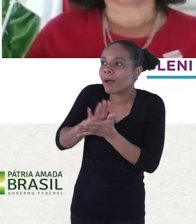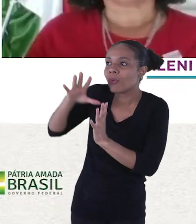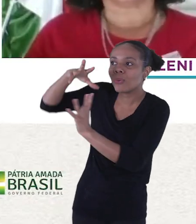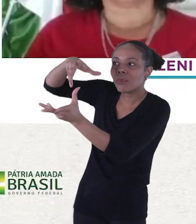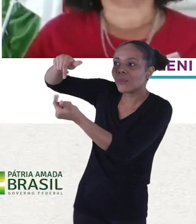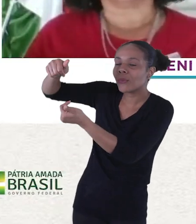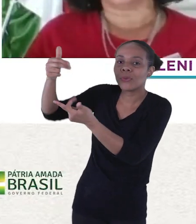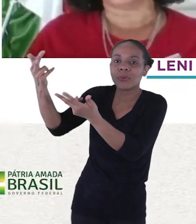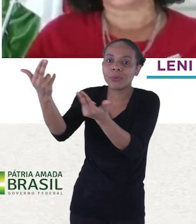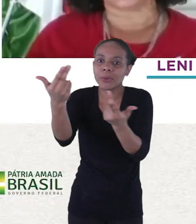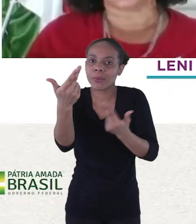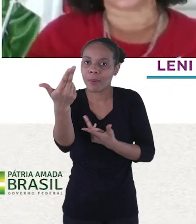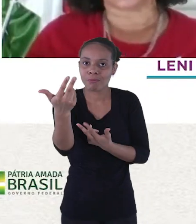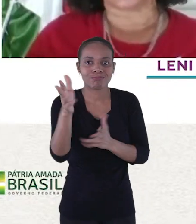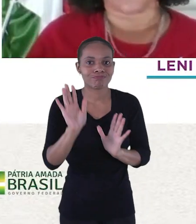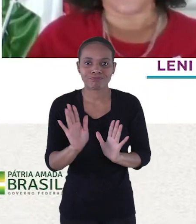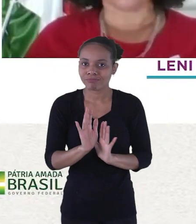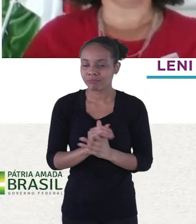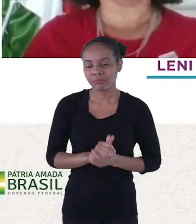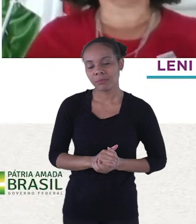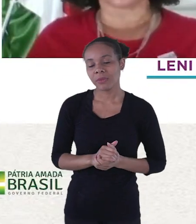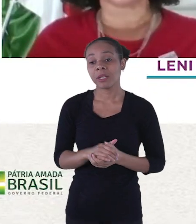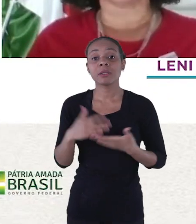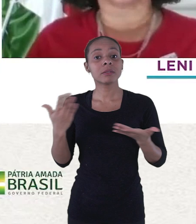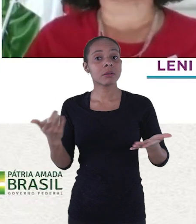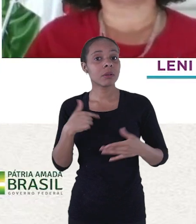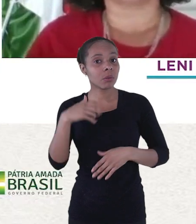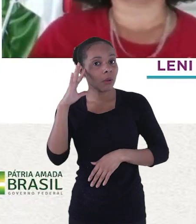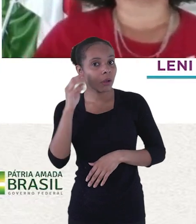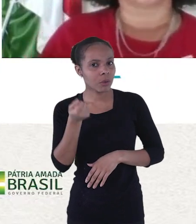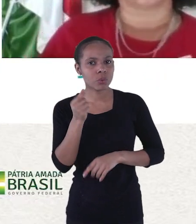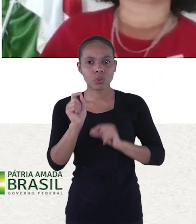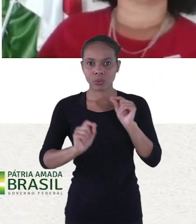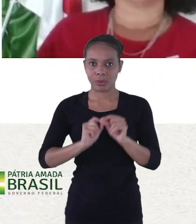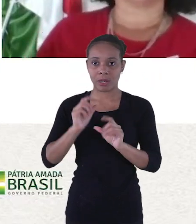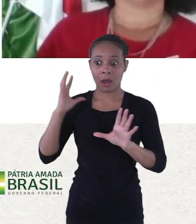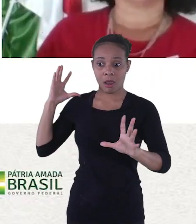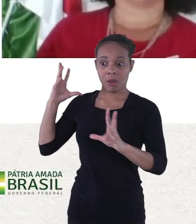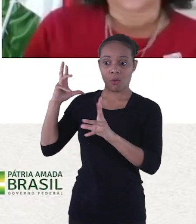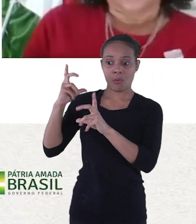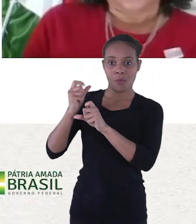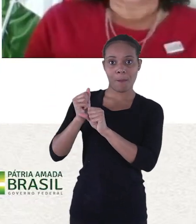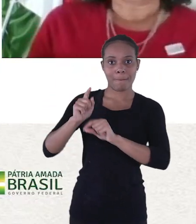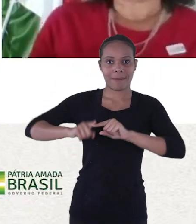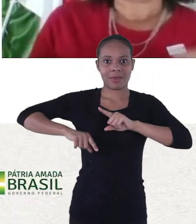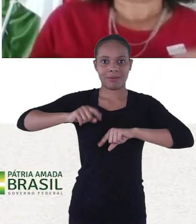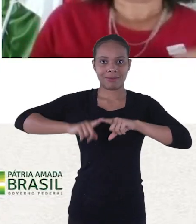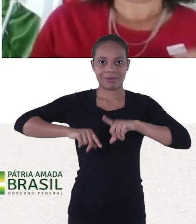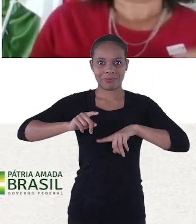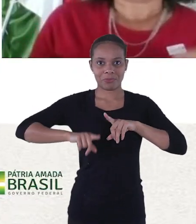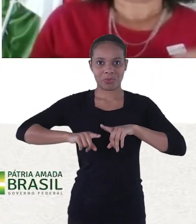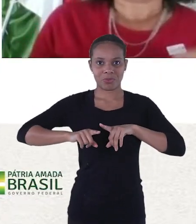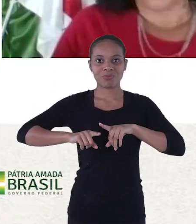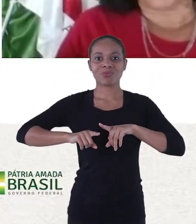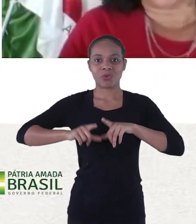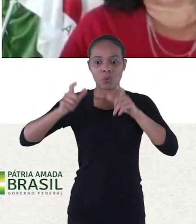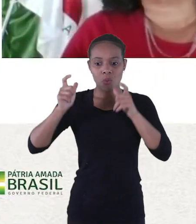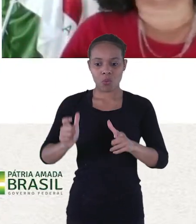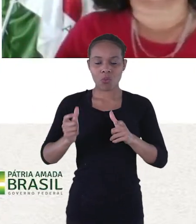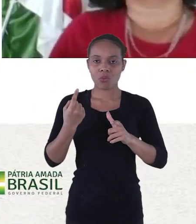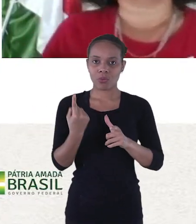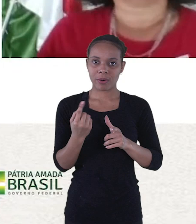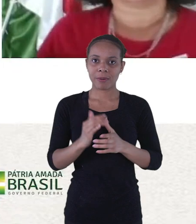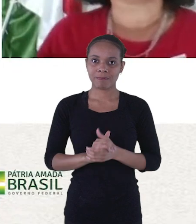produziu. Eu acho que hoje a reunião desse acervo em um lugar só, eu não vejo como uma questão